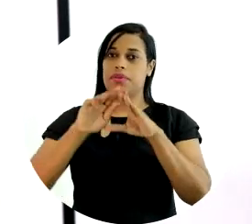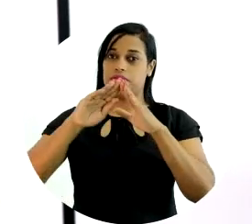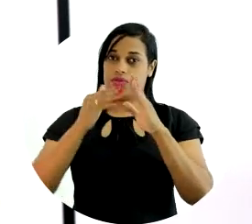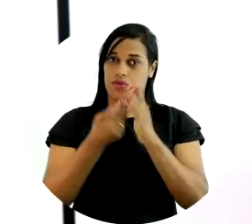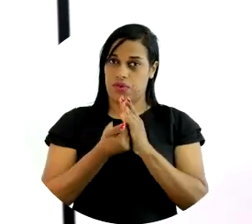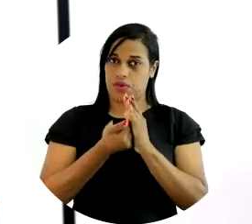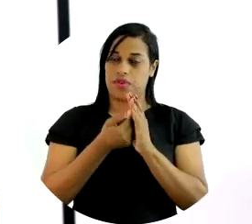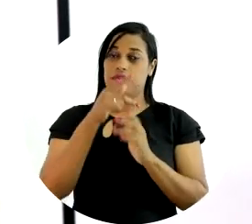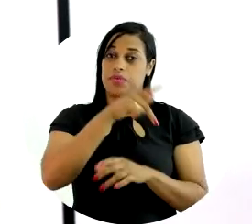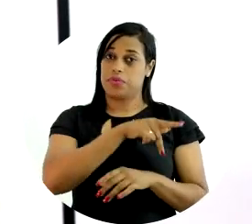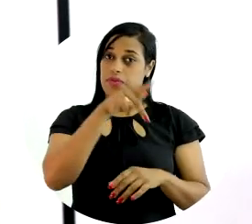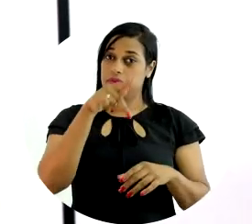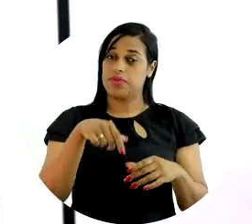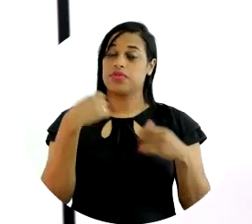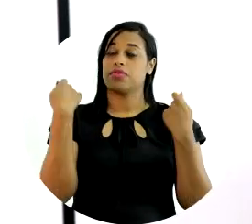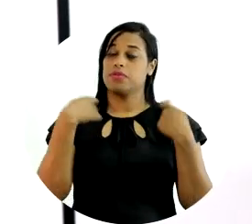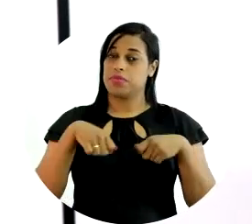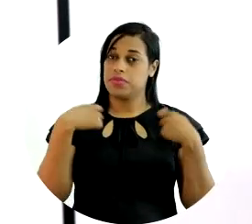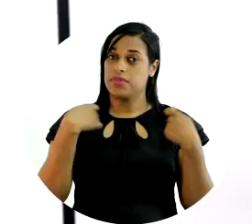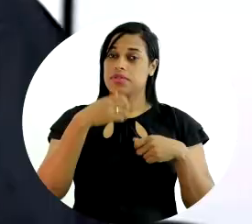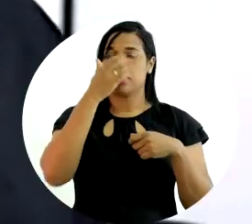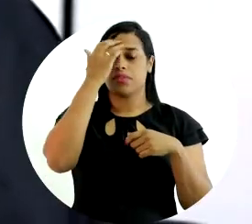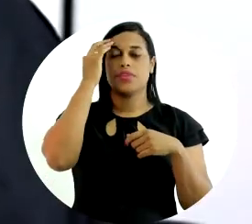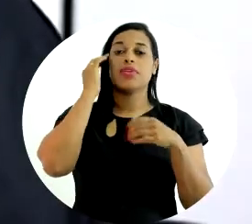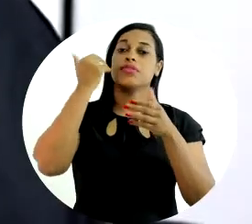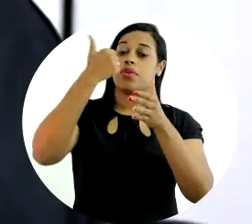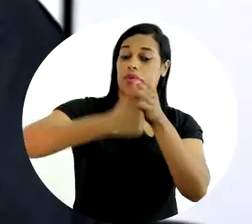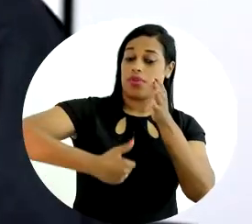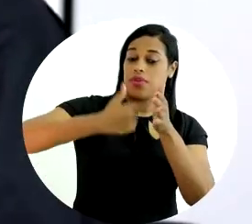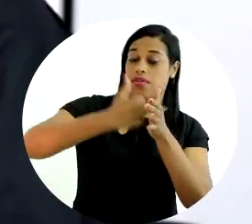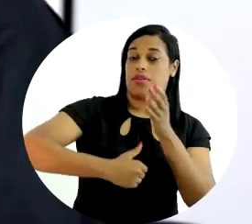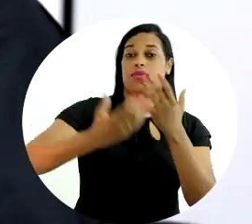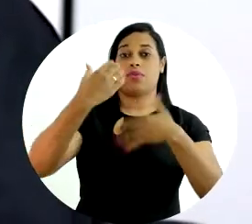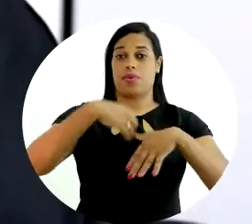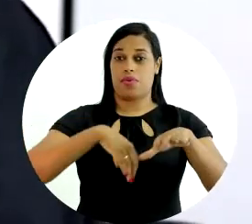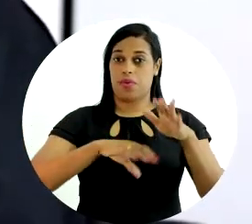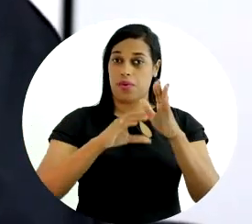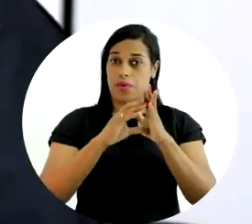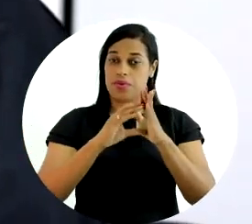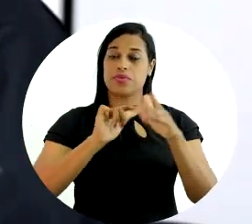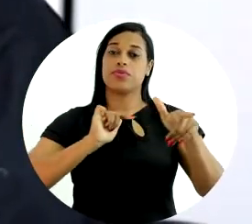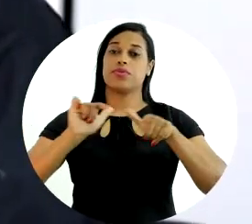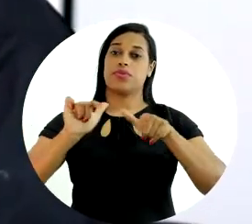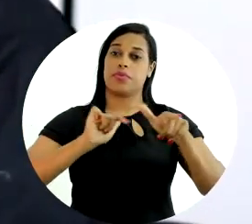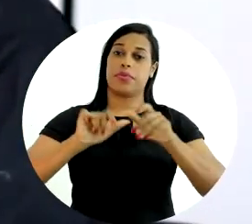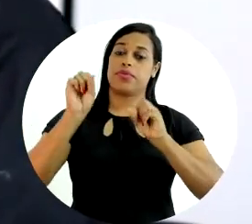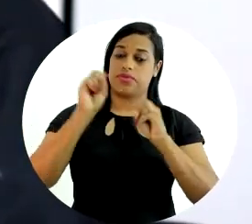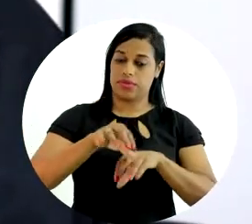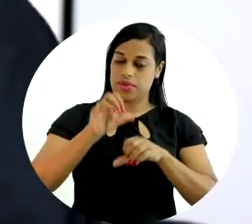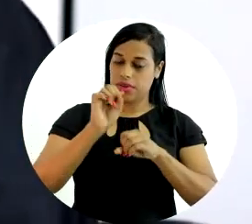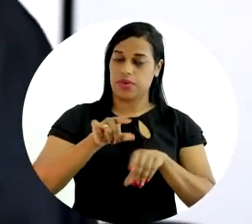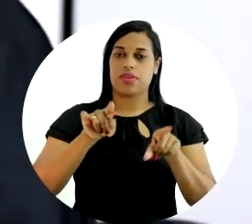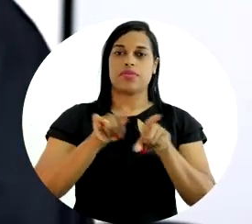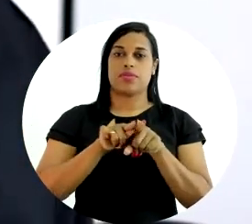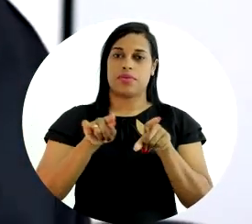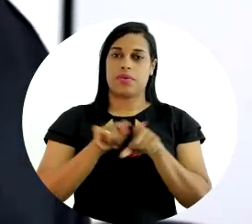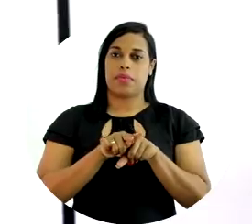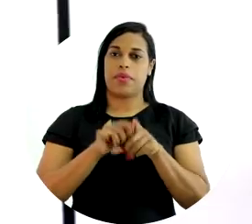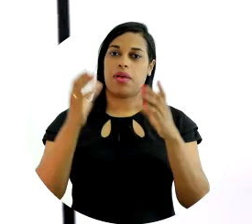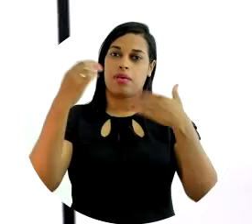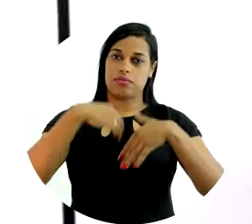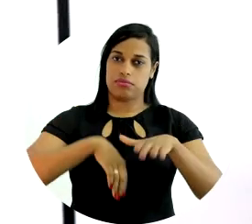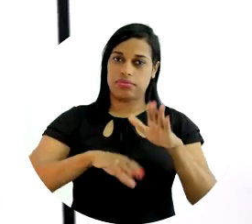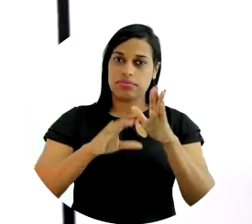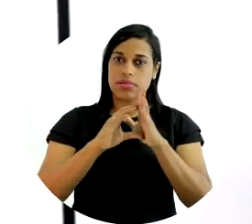praticamente na escola então os professores passaram a ser contratados por meio de concurso público os trabalhadores em educação campeonato